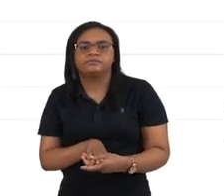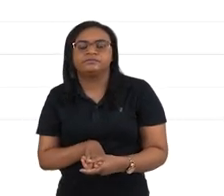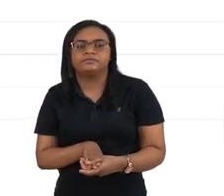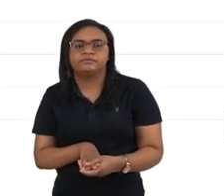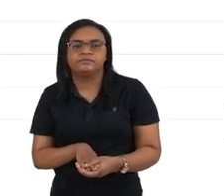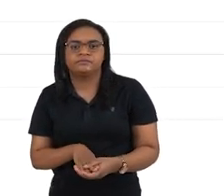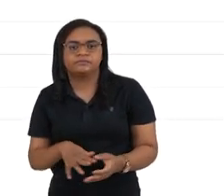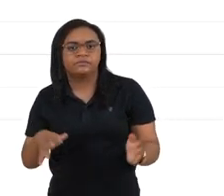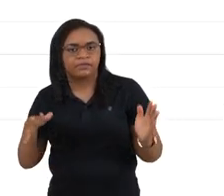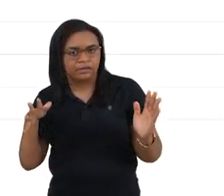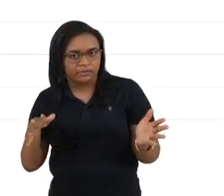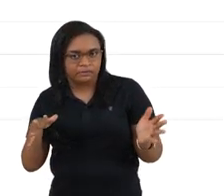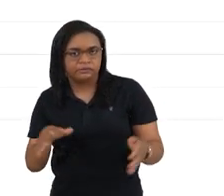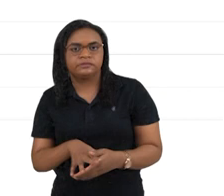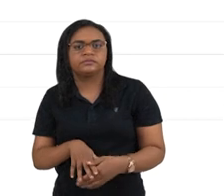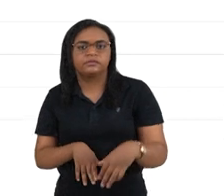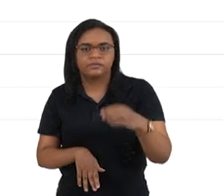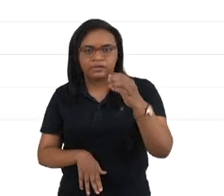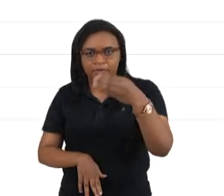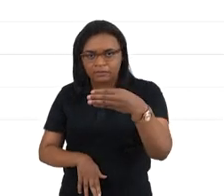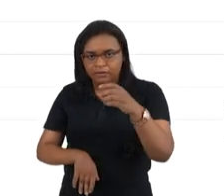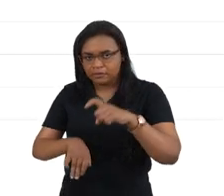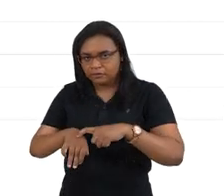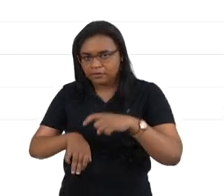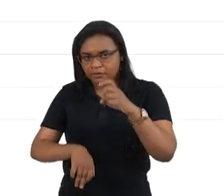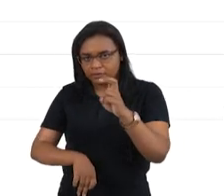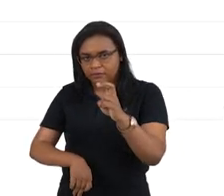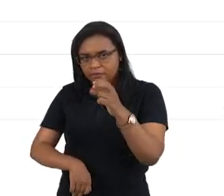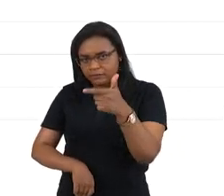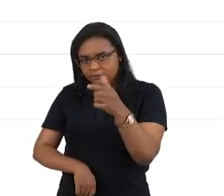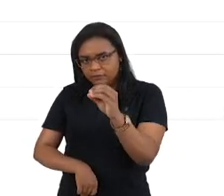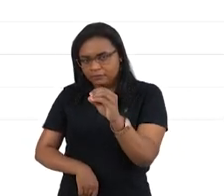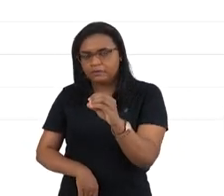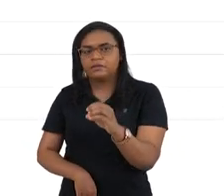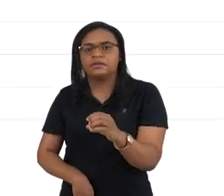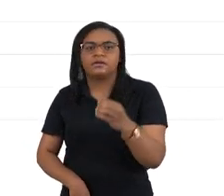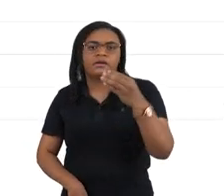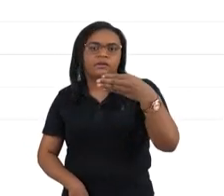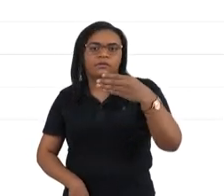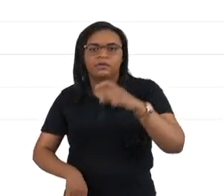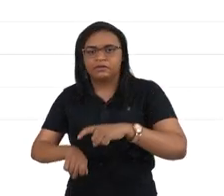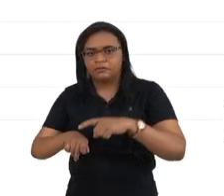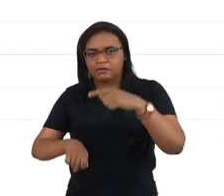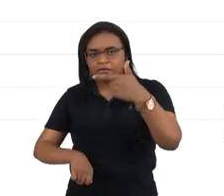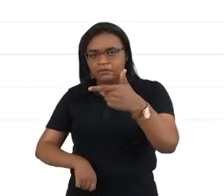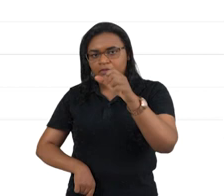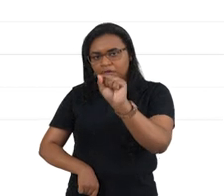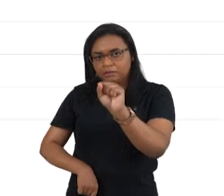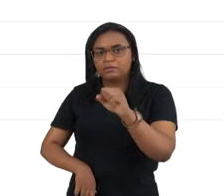Vamos ver aqui, ó. É, 4 vezes 5, 20, 0, vai 2. 4 vezes 2 dá 8 e 2,